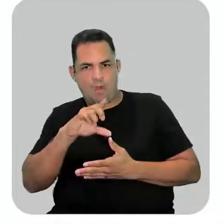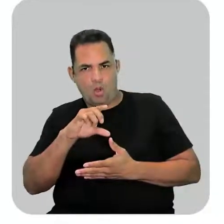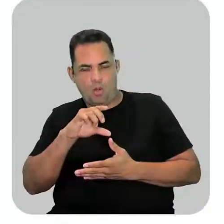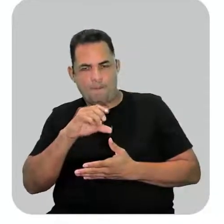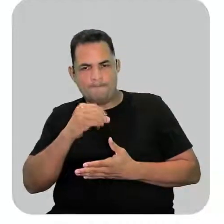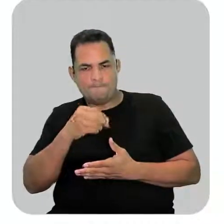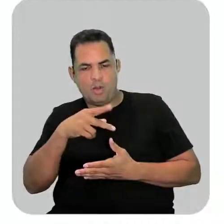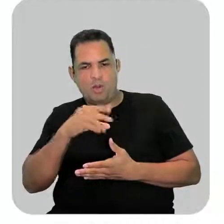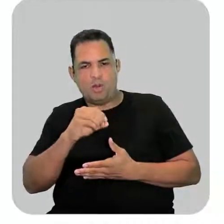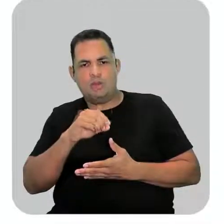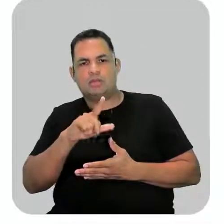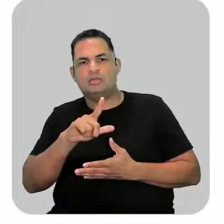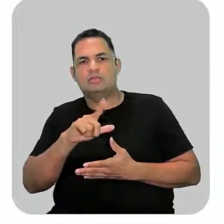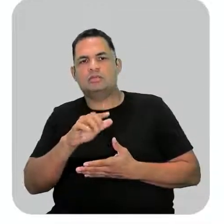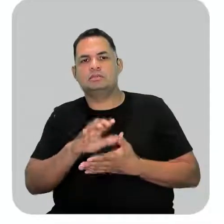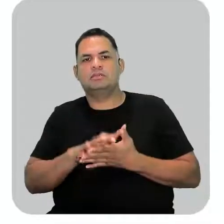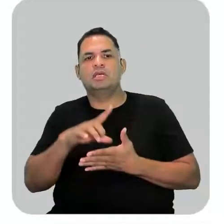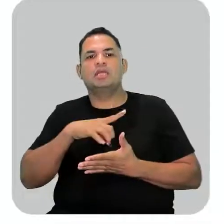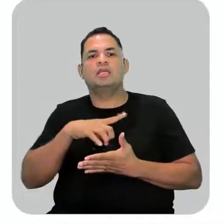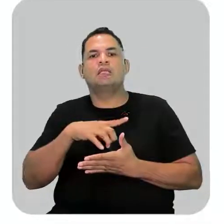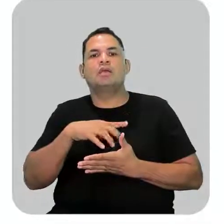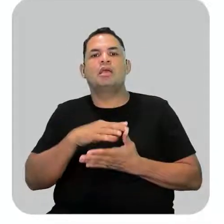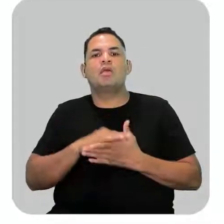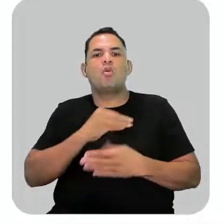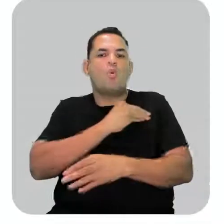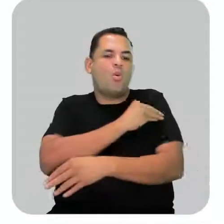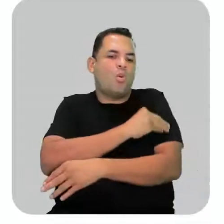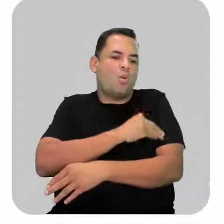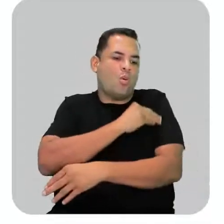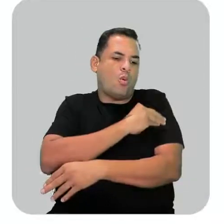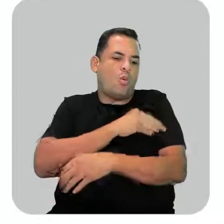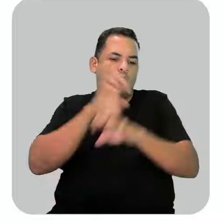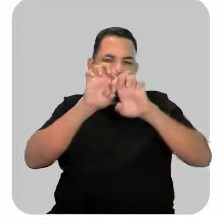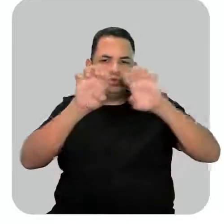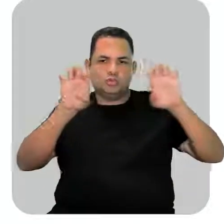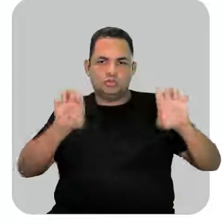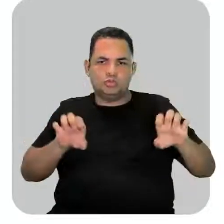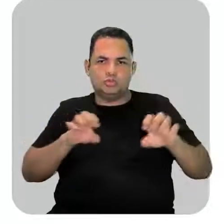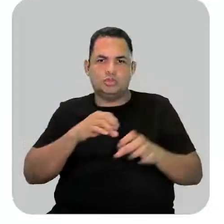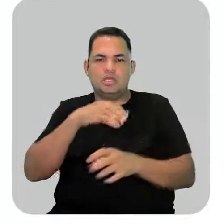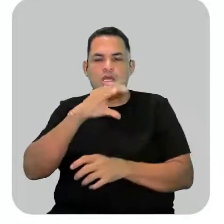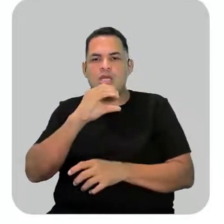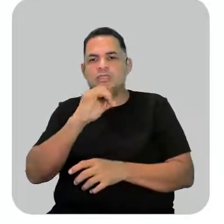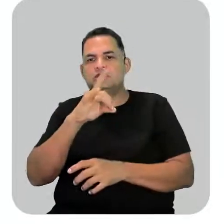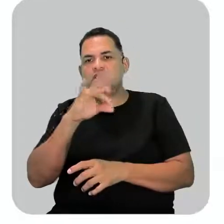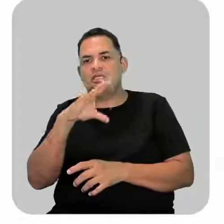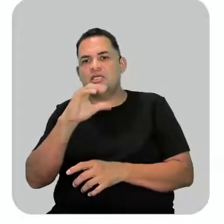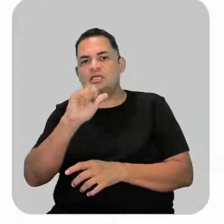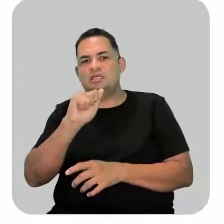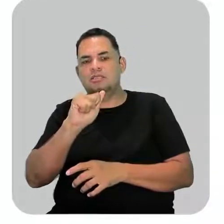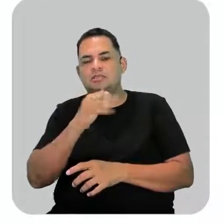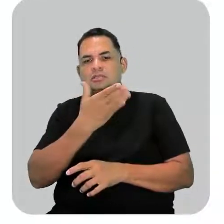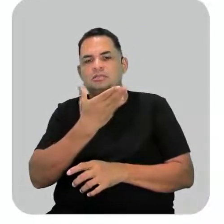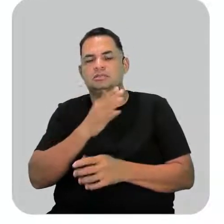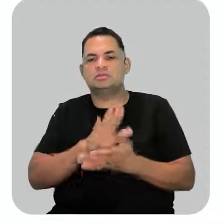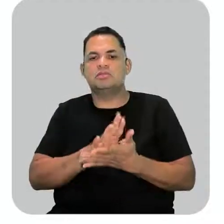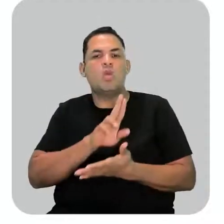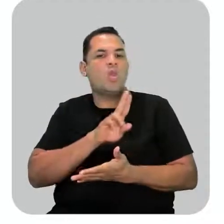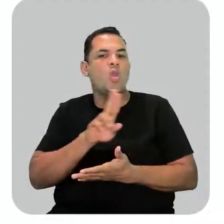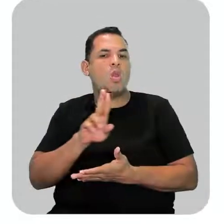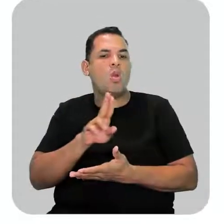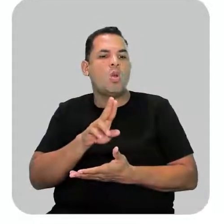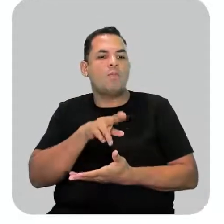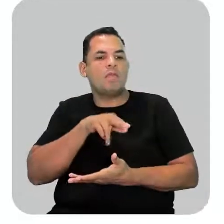temos álcools de estrutura cíclica. Nesse caso aqui, você vai dar um nome igual às cadeias